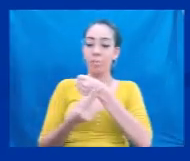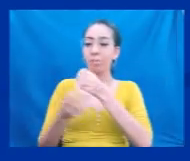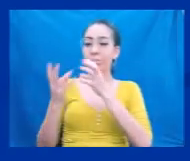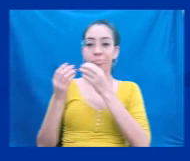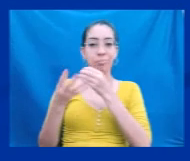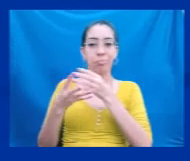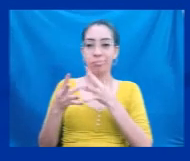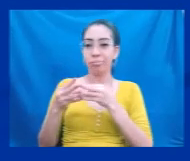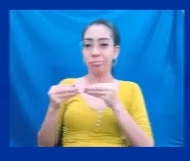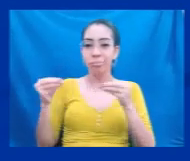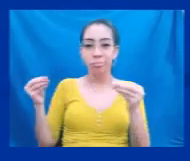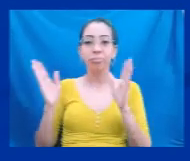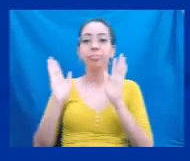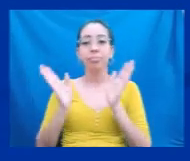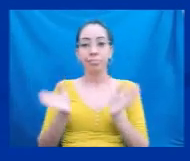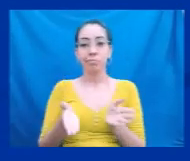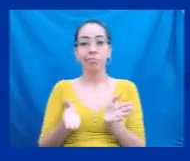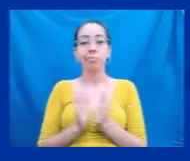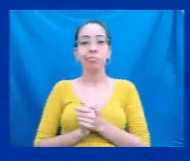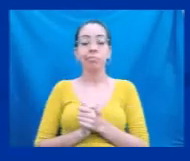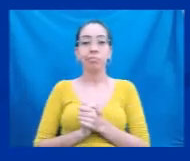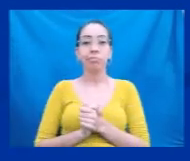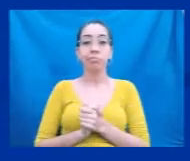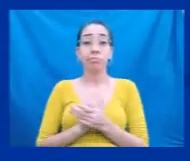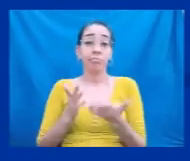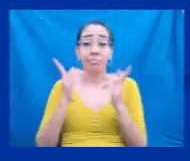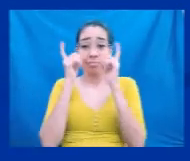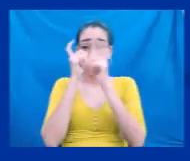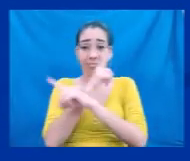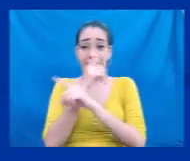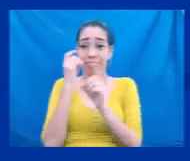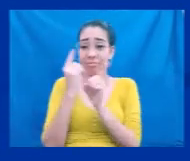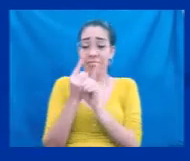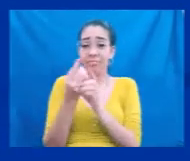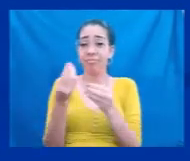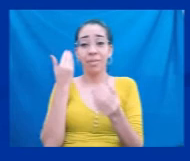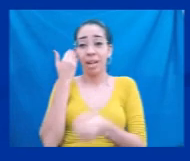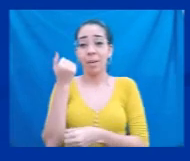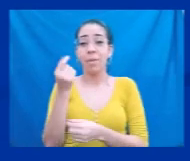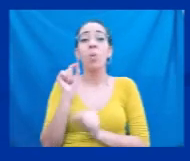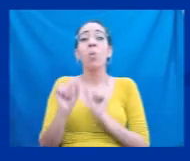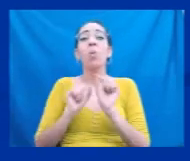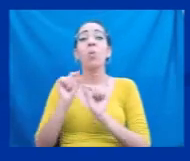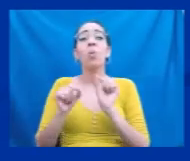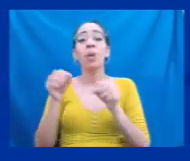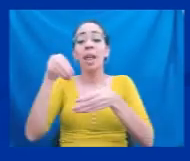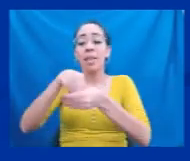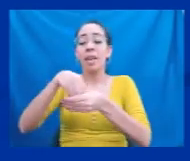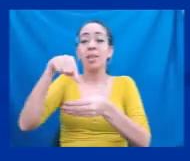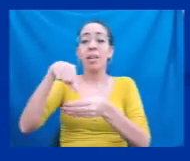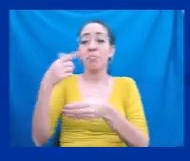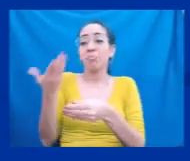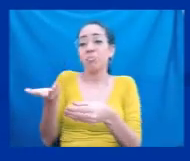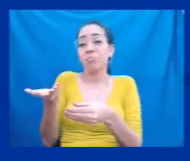tá? Então, se tem muita dificuldade de saber qual é esse produto, porque esse rótulo já se perdeu. Você vejam aqui materiais que não têm,